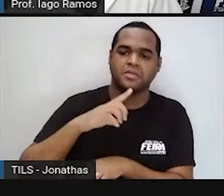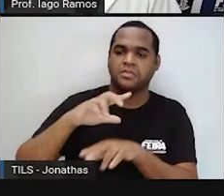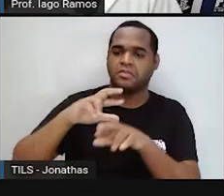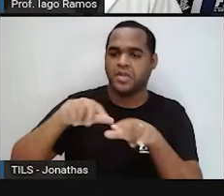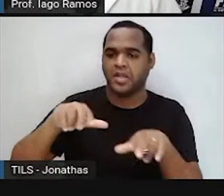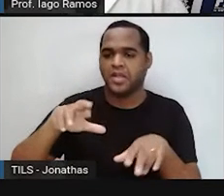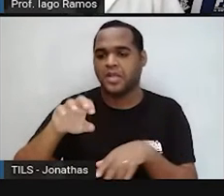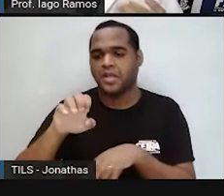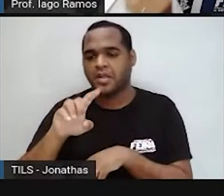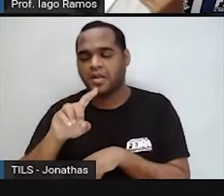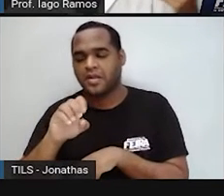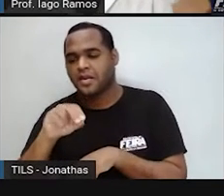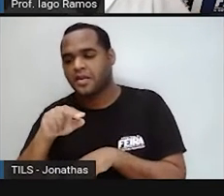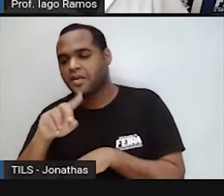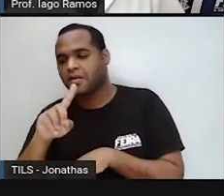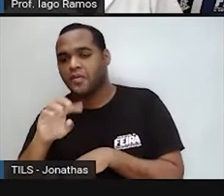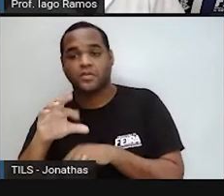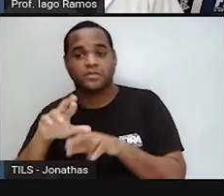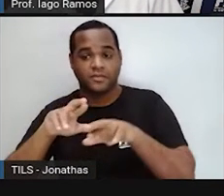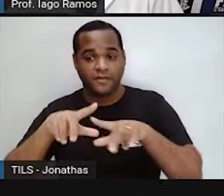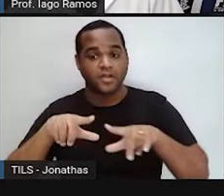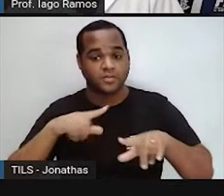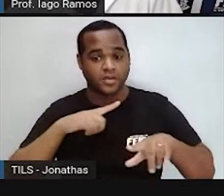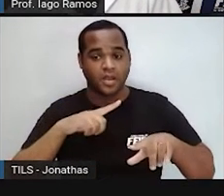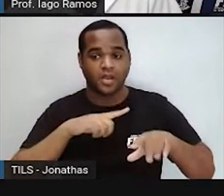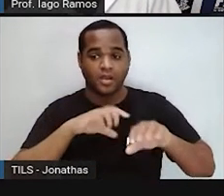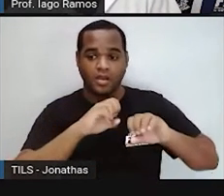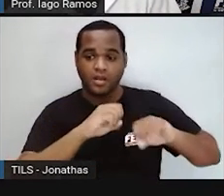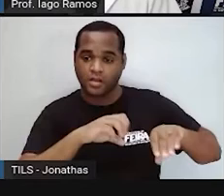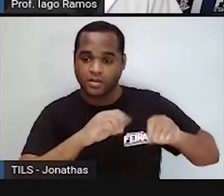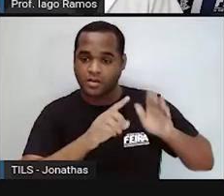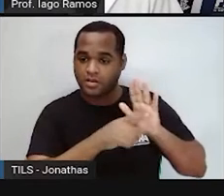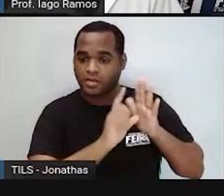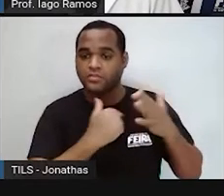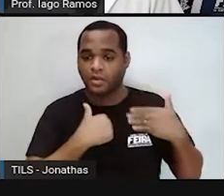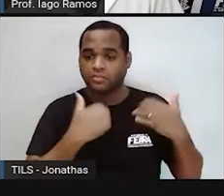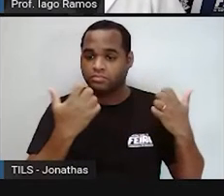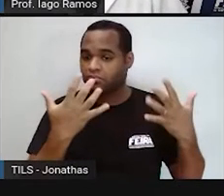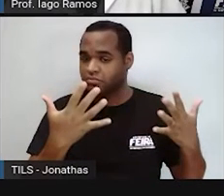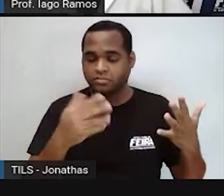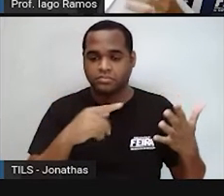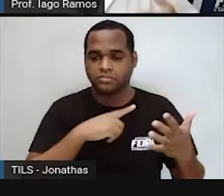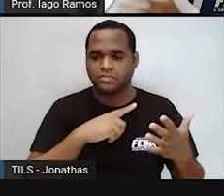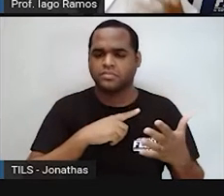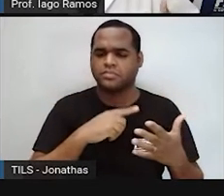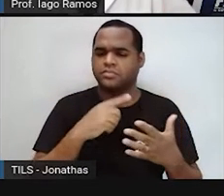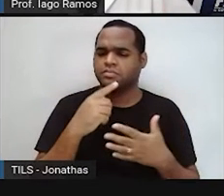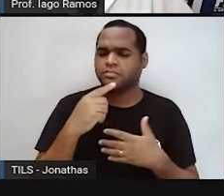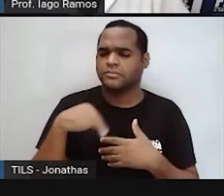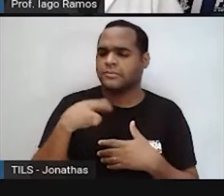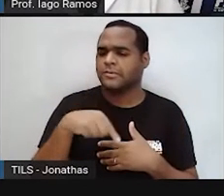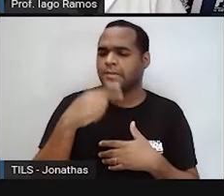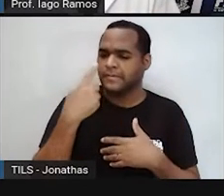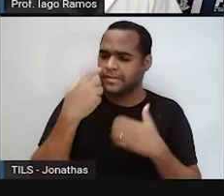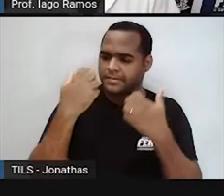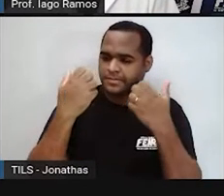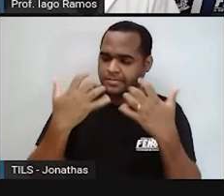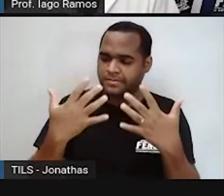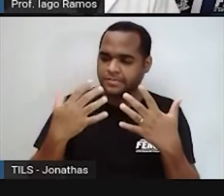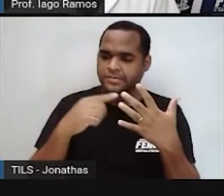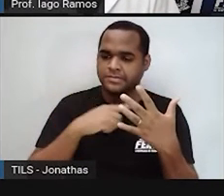que a gente viu em aulas anteriores a essa não é verdade bom e aí a gente vai trazer